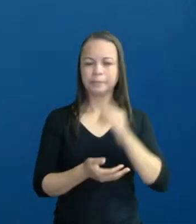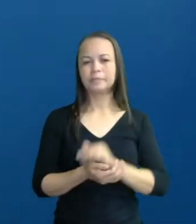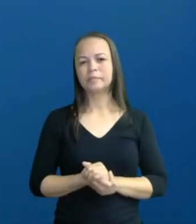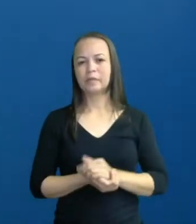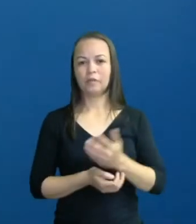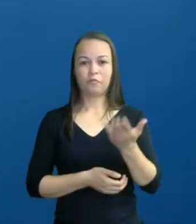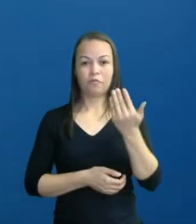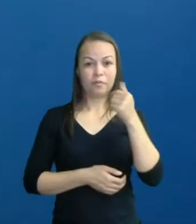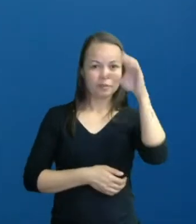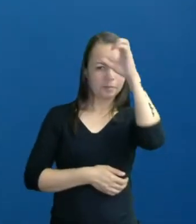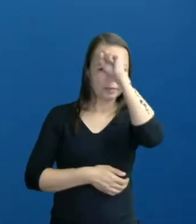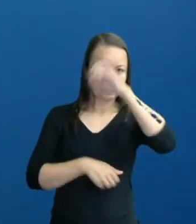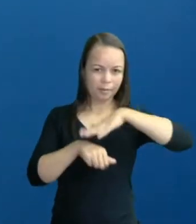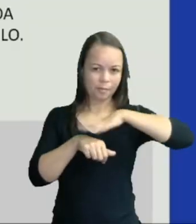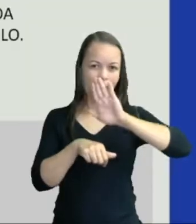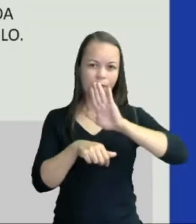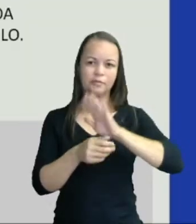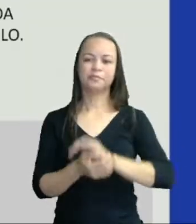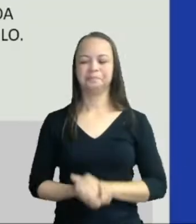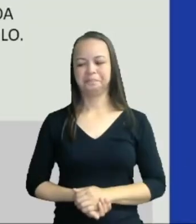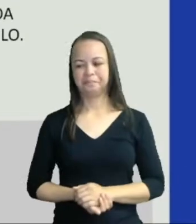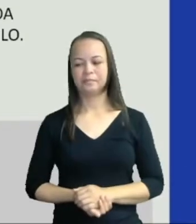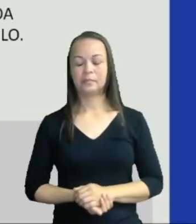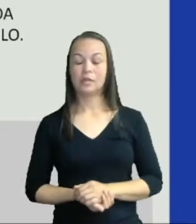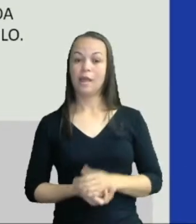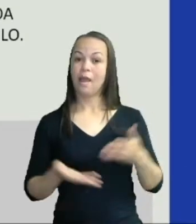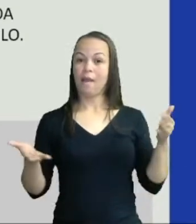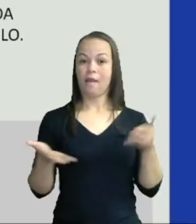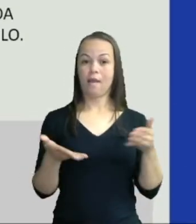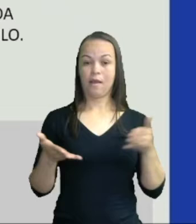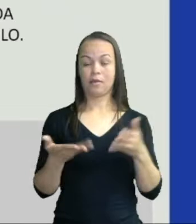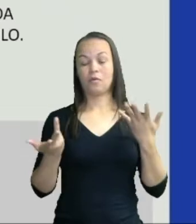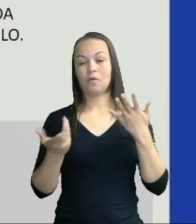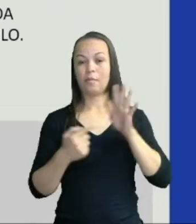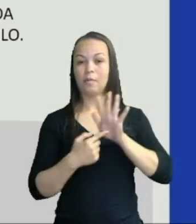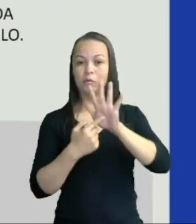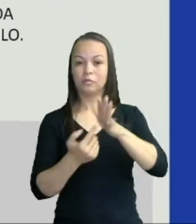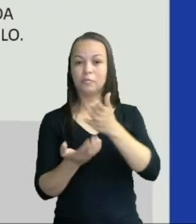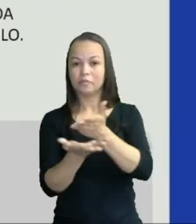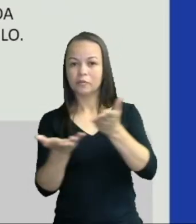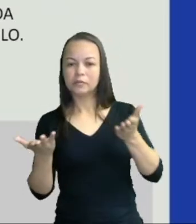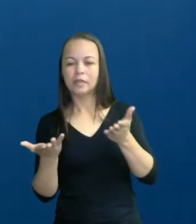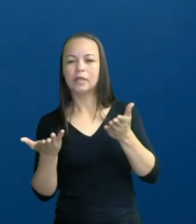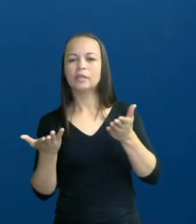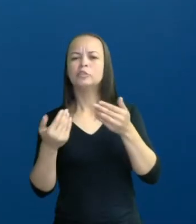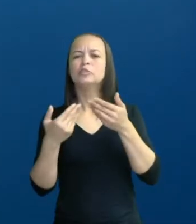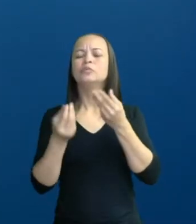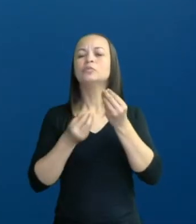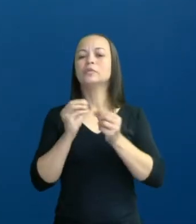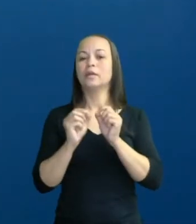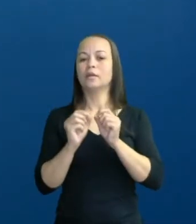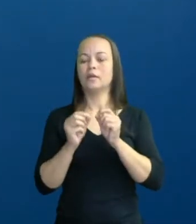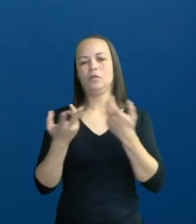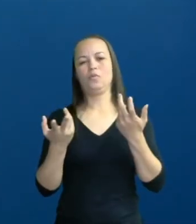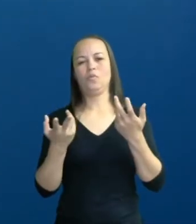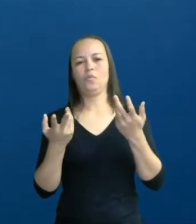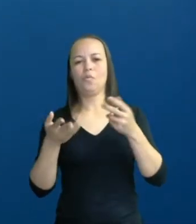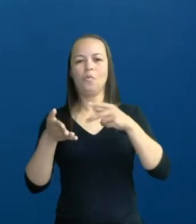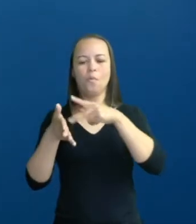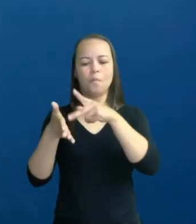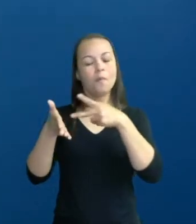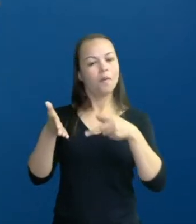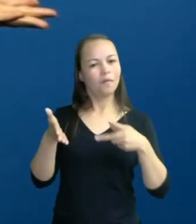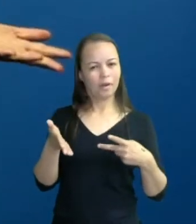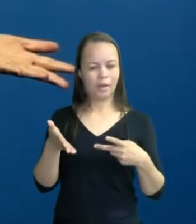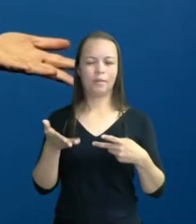Vamos aprender mais? Aí tia Raquel traz agora para abrir para vocês um poema, certo? Na